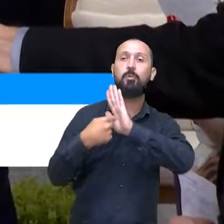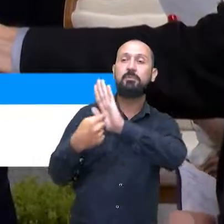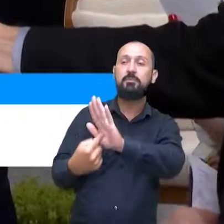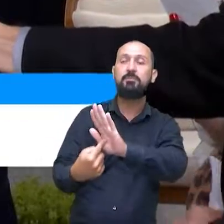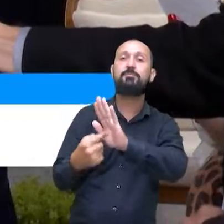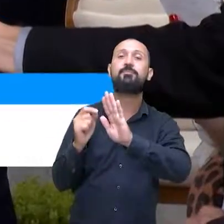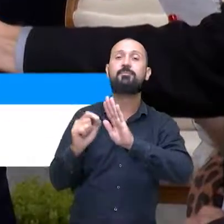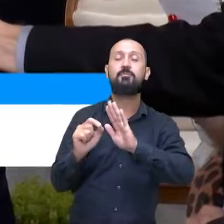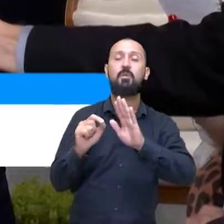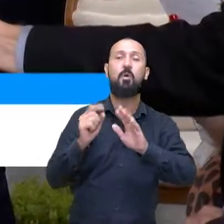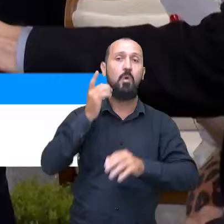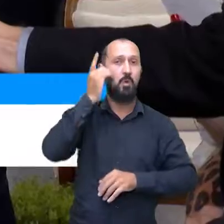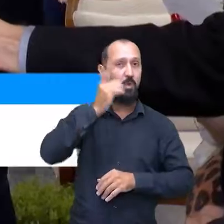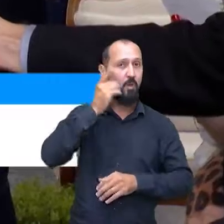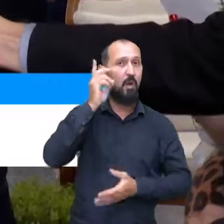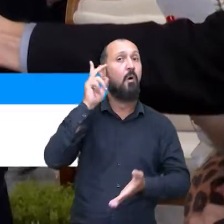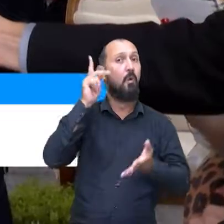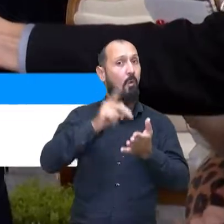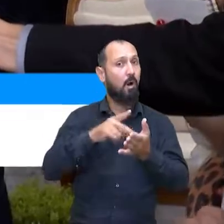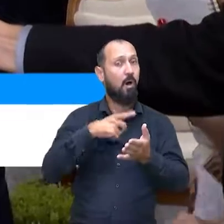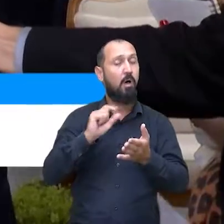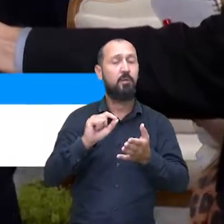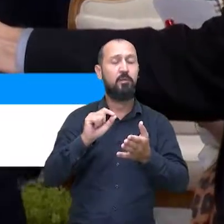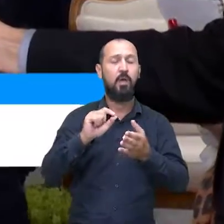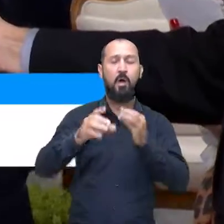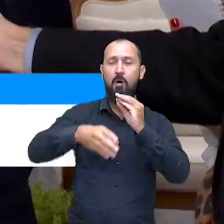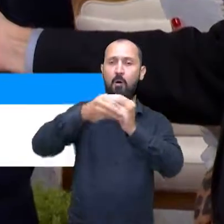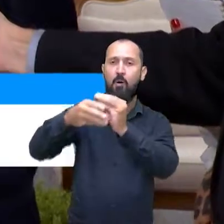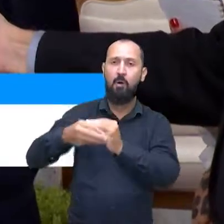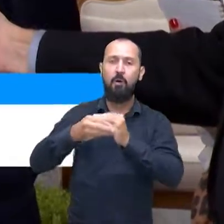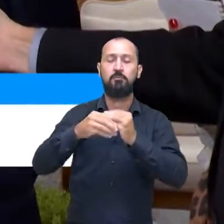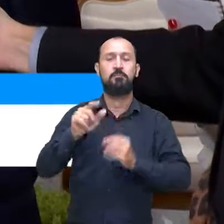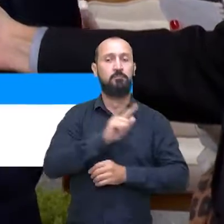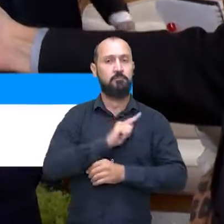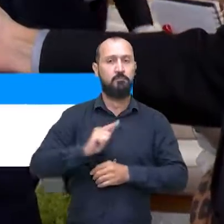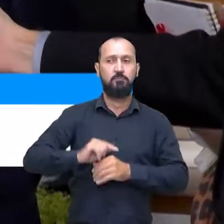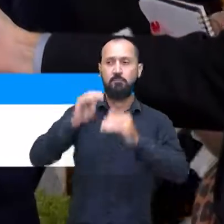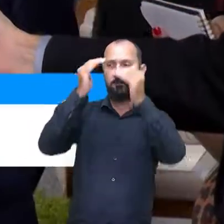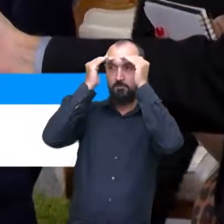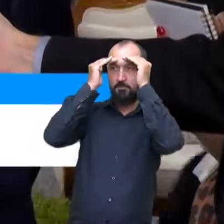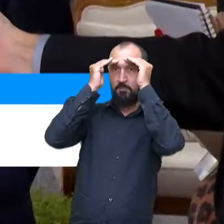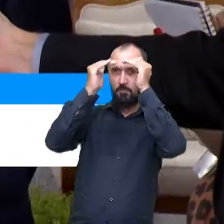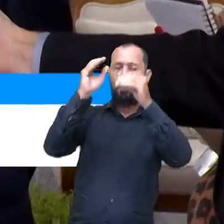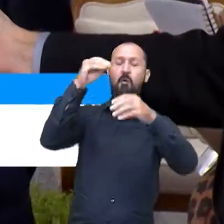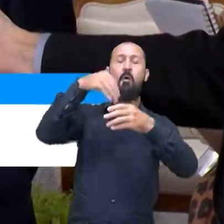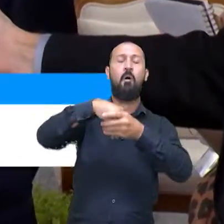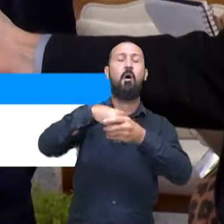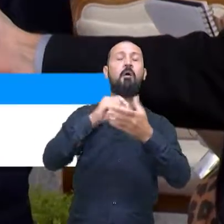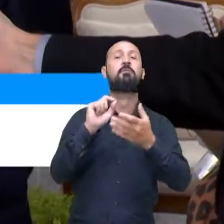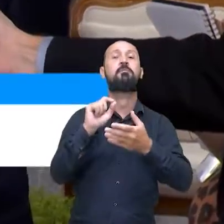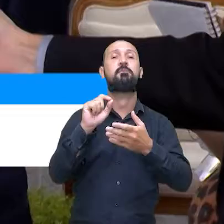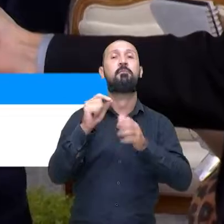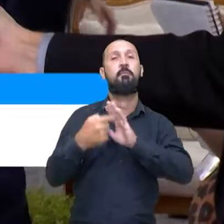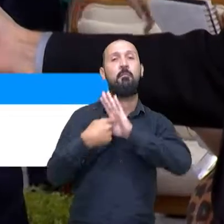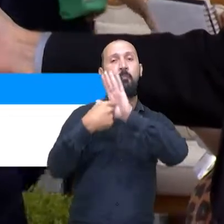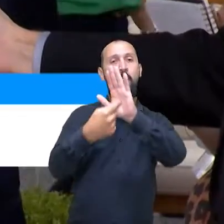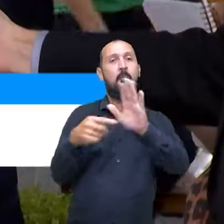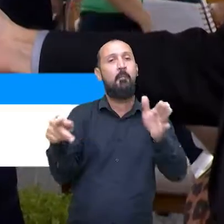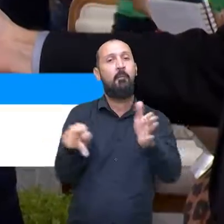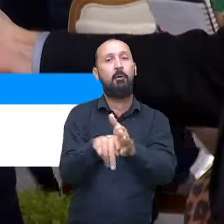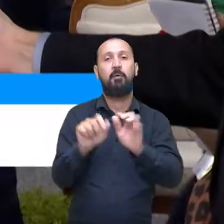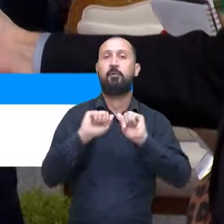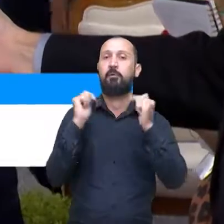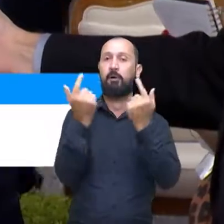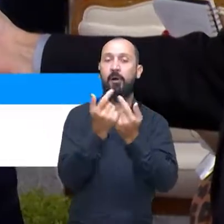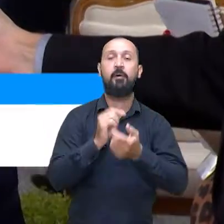Executivo mostrando que os deputados efetivamente têm colocado as emendas e que o governo tem respeitado dentro do orçamento o destaque